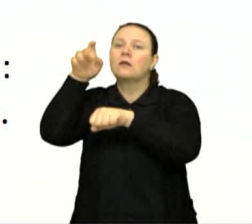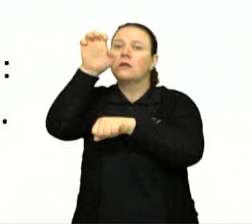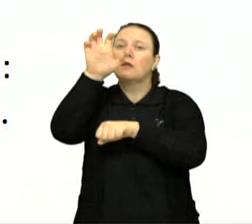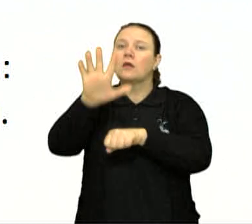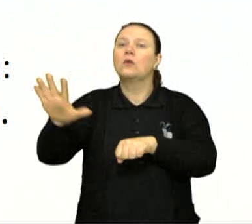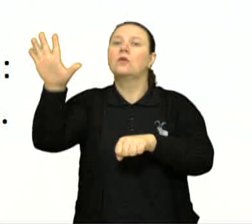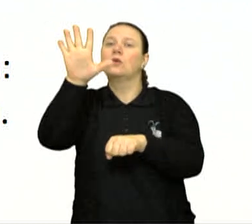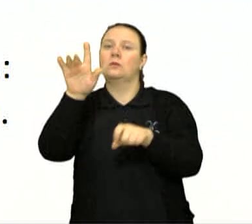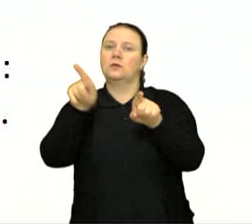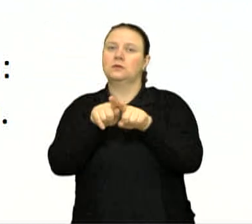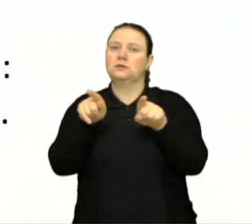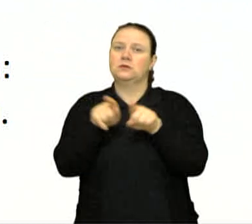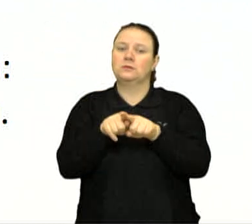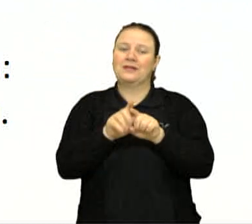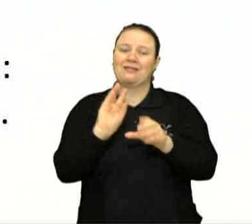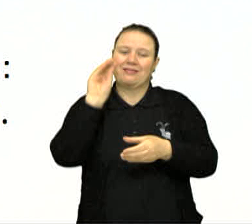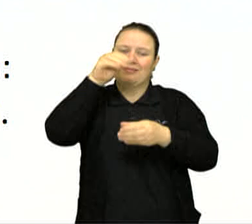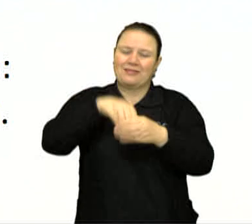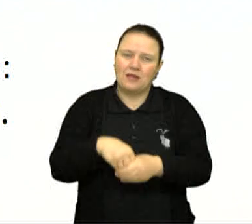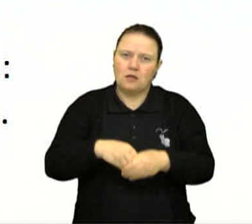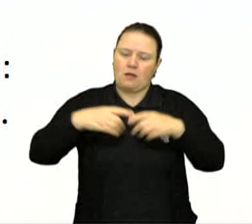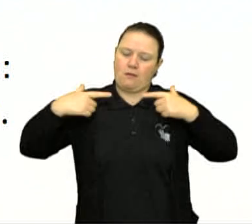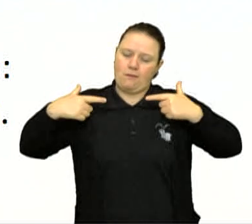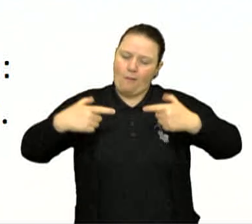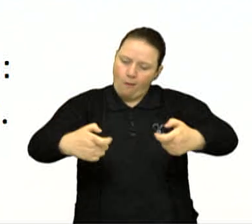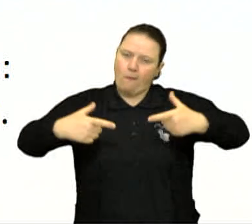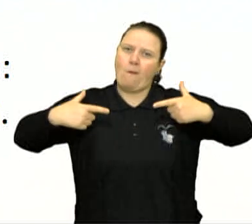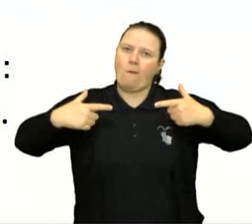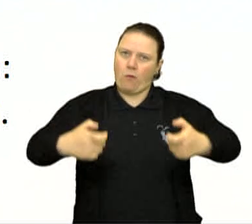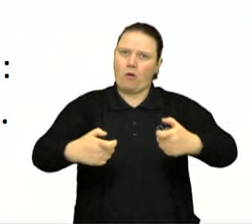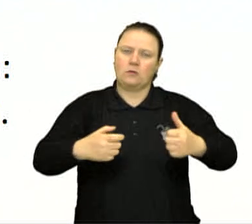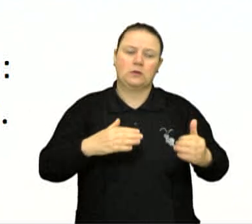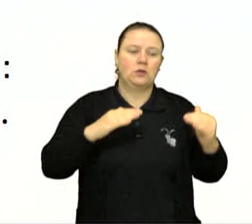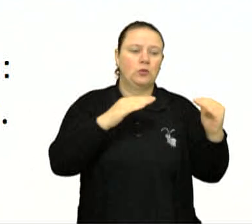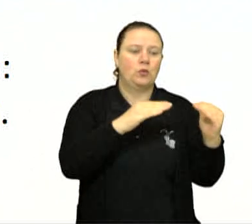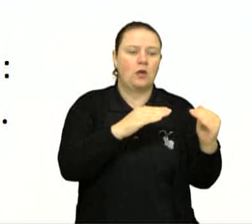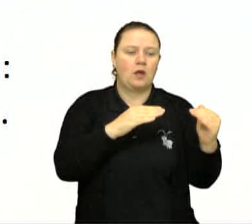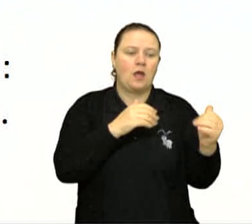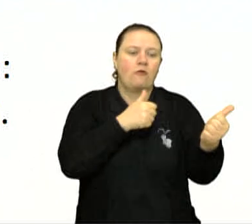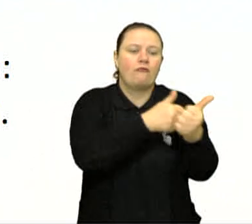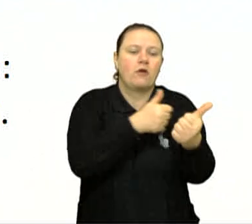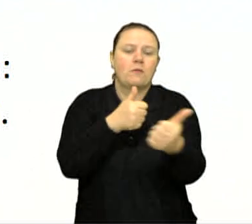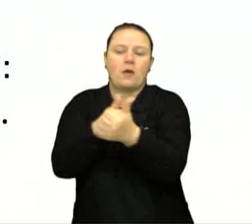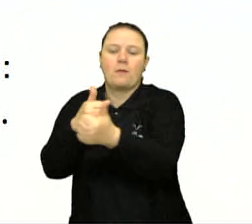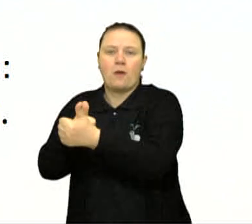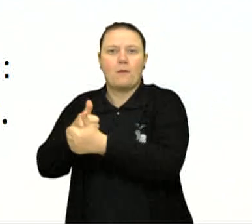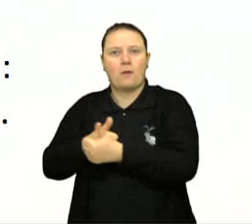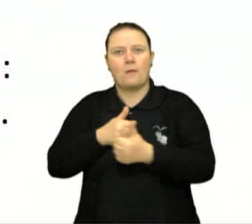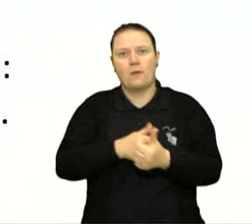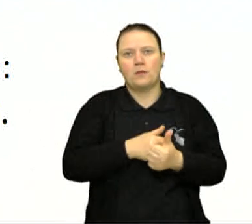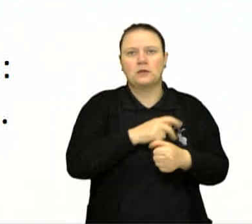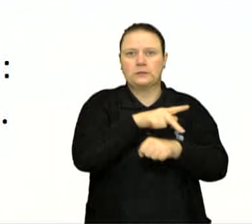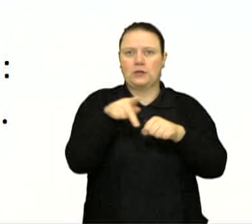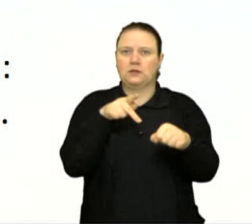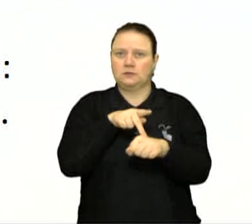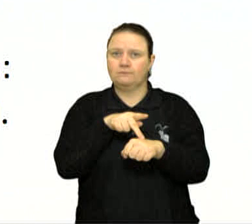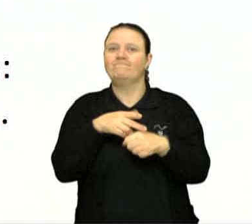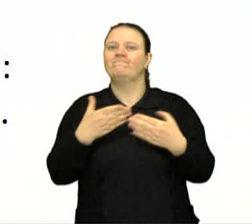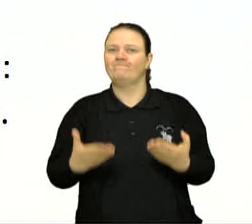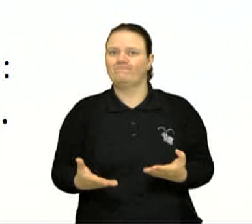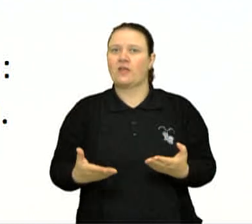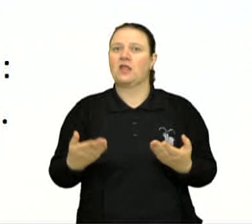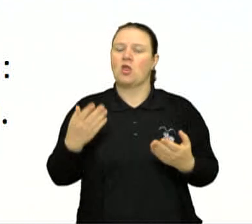uma luta interna aos quesitos dos vizinhos, o Kurdistão ainda luta com a preservação da